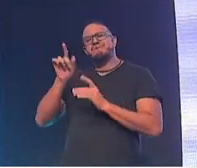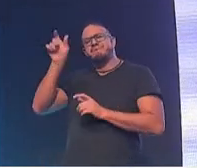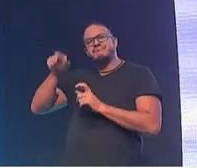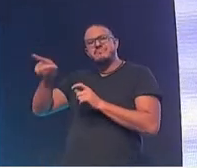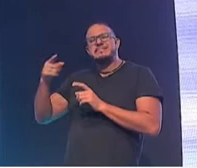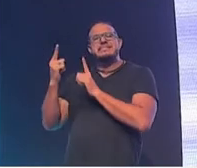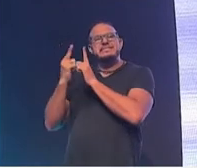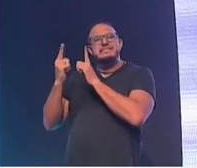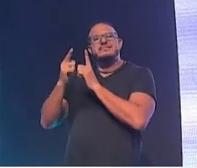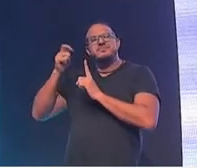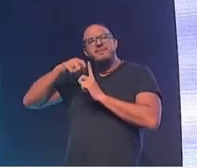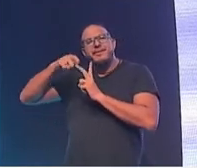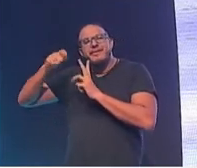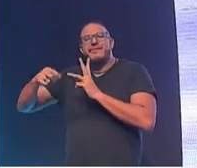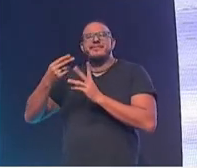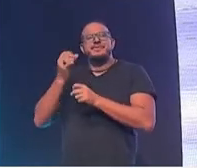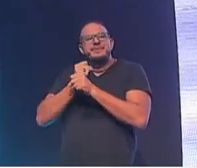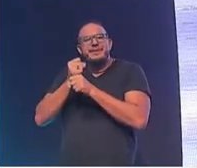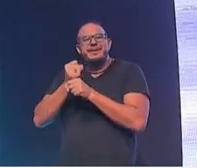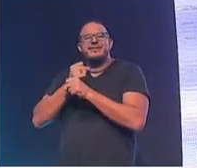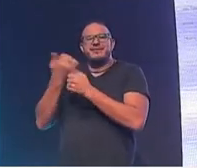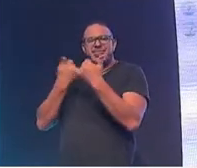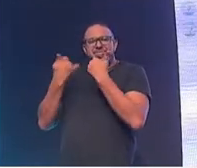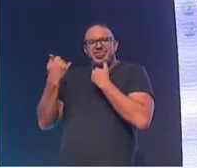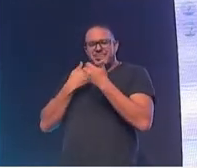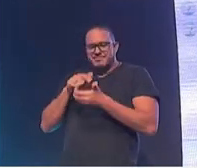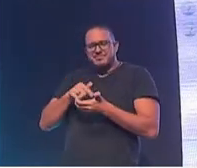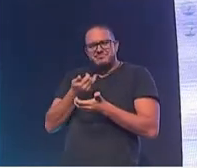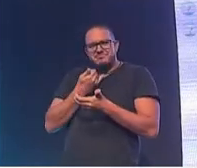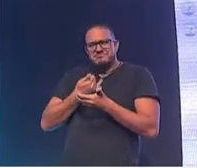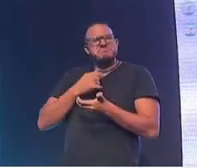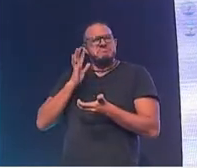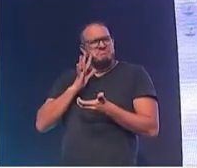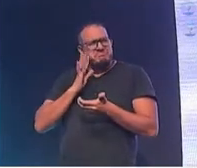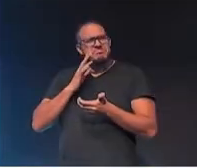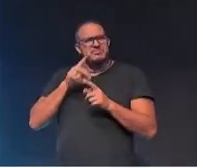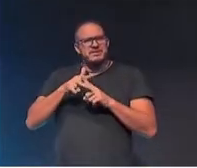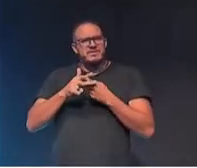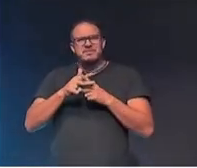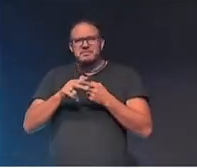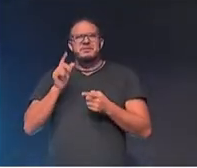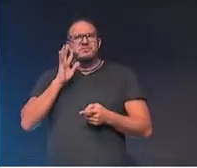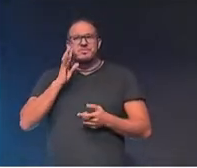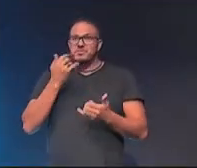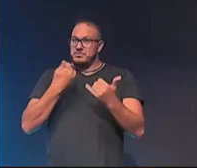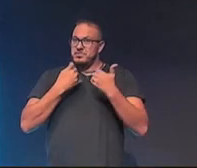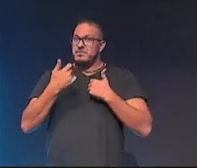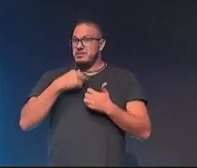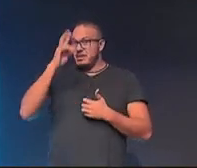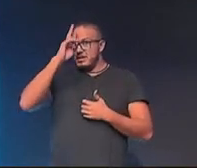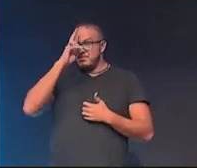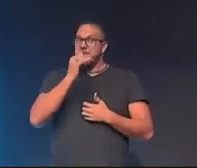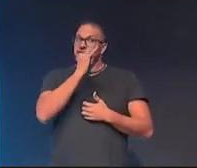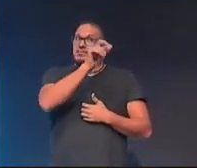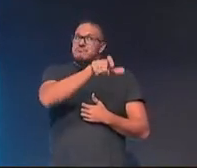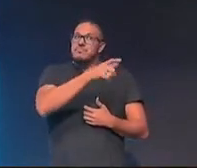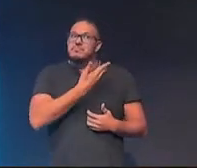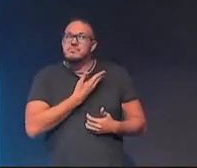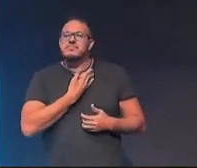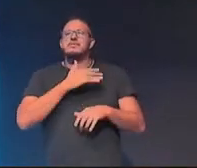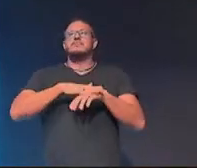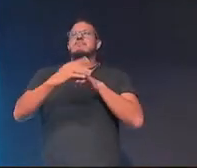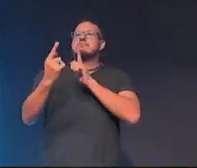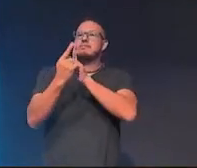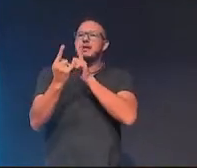ano, e ele vai me lembrando. É muito bacana essa ferramenta, viu, gente? Ele consegue lembrar você de falar com seus clientes, colegas de trabalho, sempre que